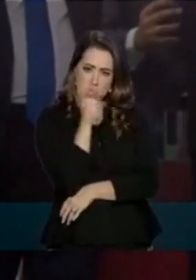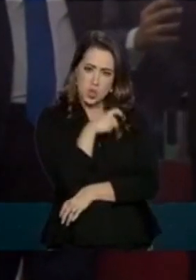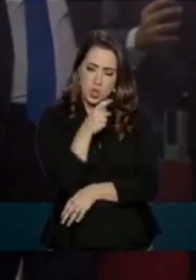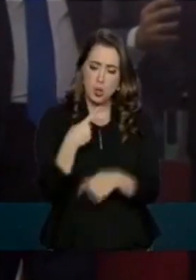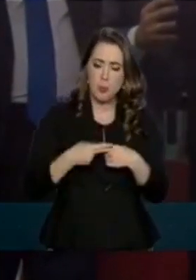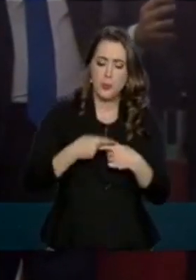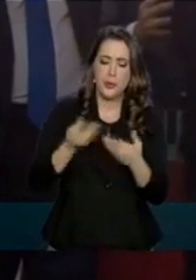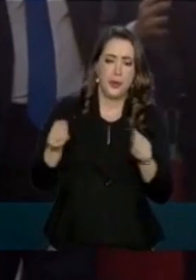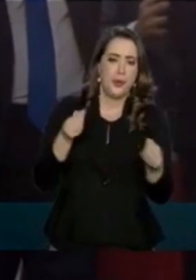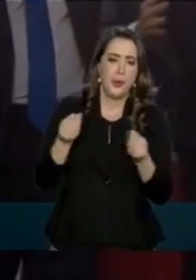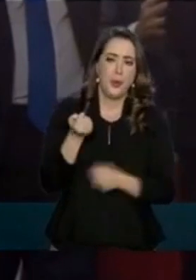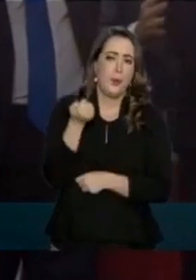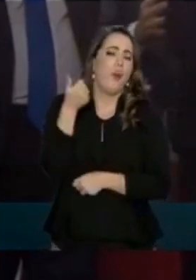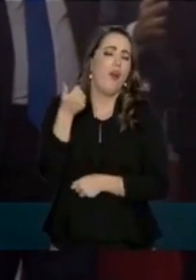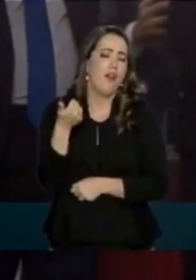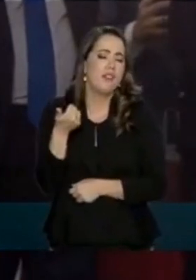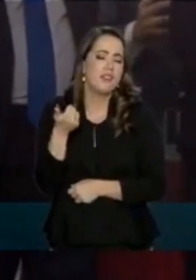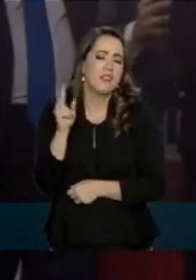porque isso